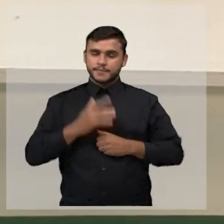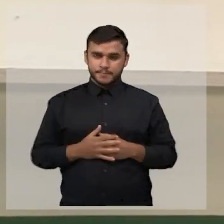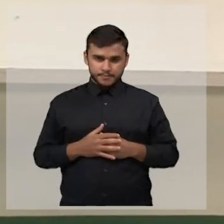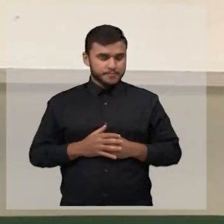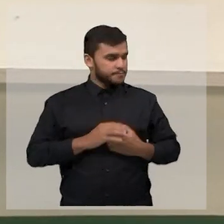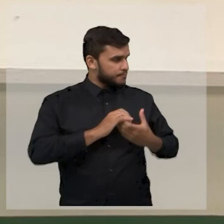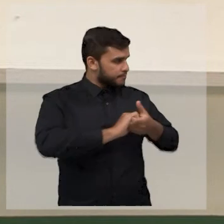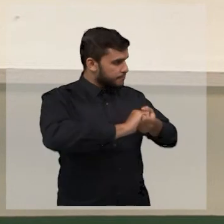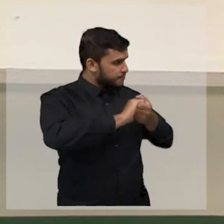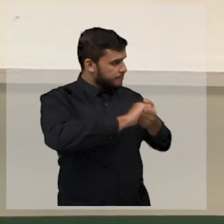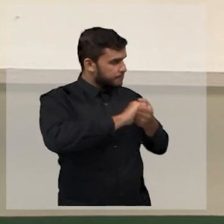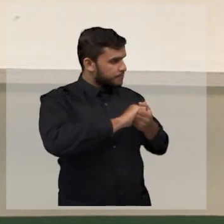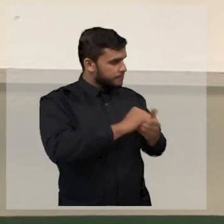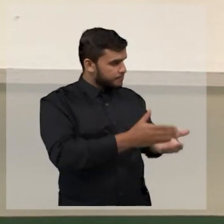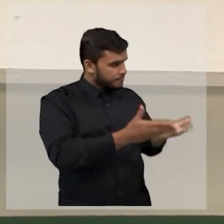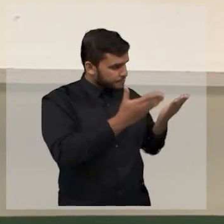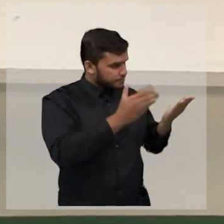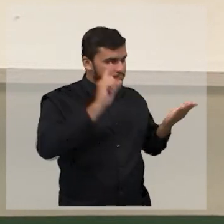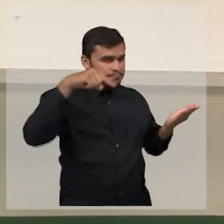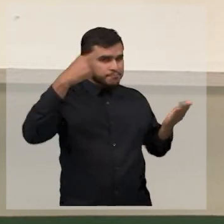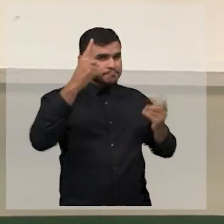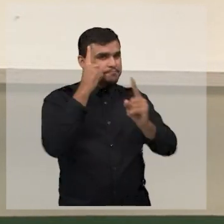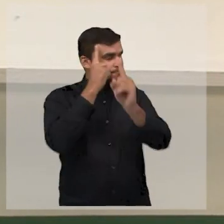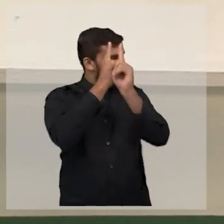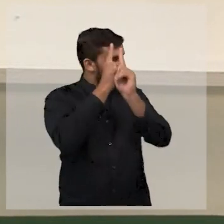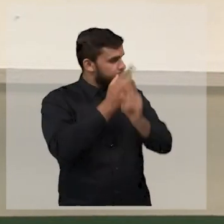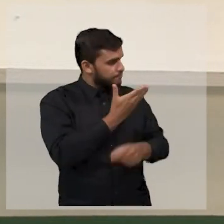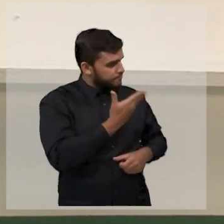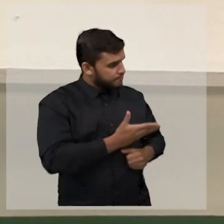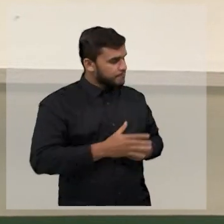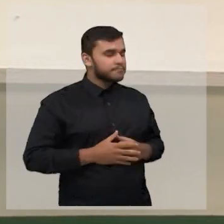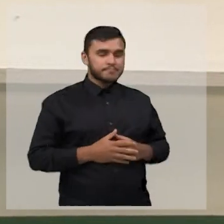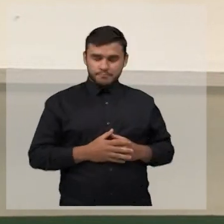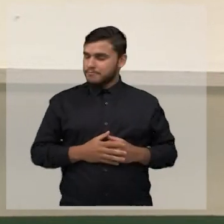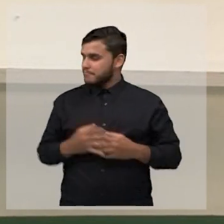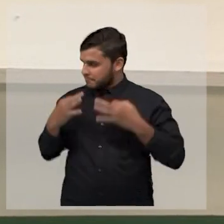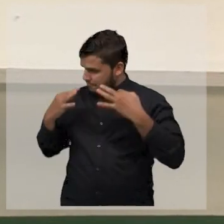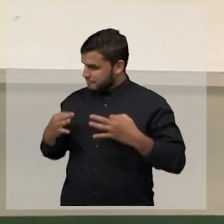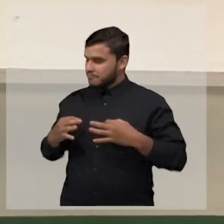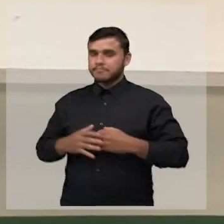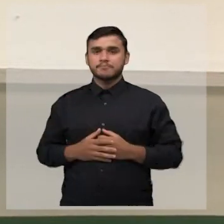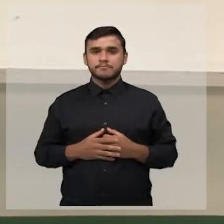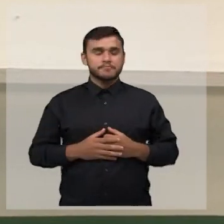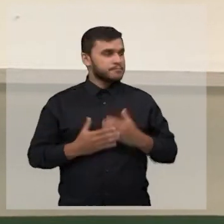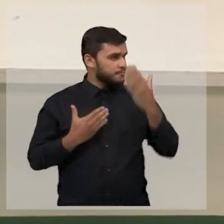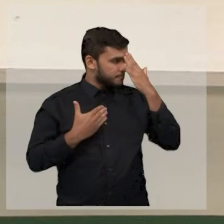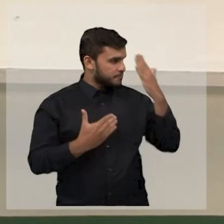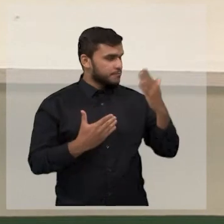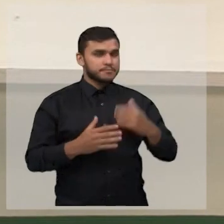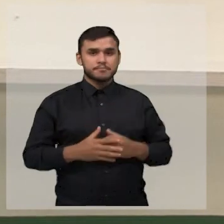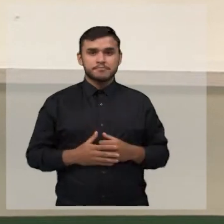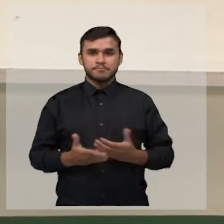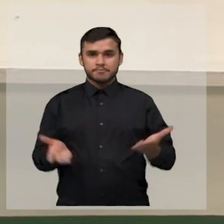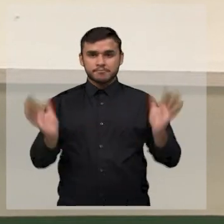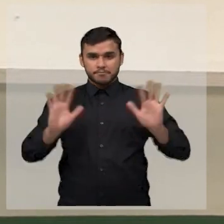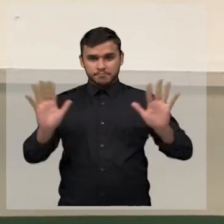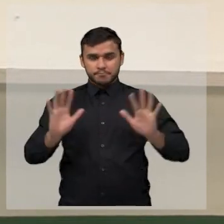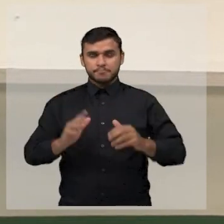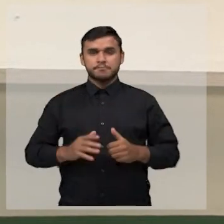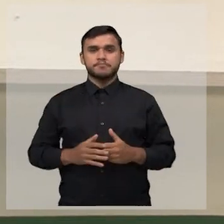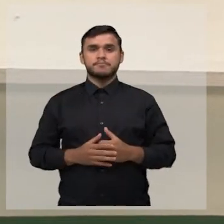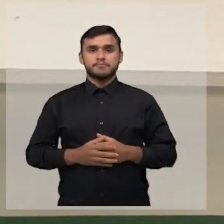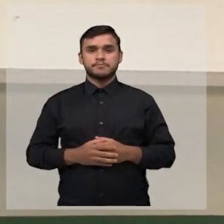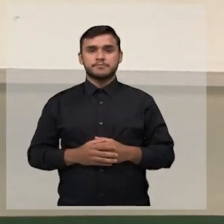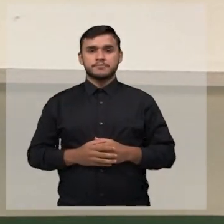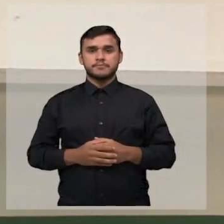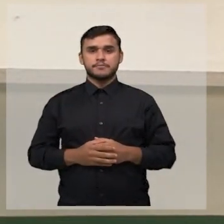Luiz Cláudio Ferreira Barbosa, até o nosso próximo encontro. Com certeza. Obrigado. Até o nosso próximo encontro.